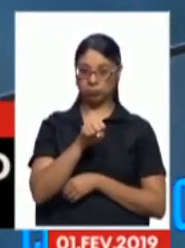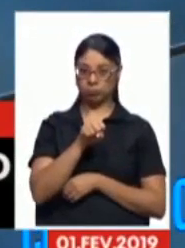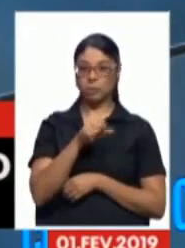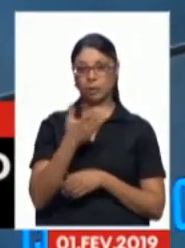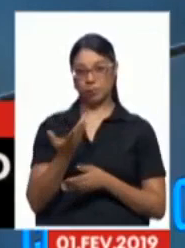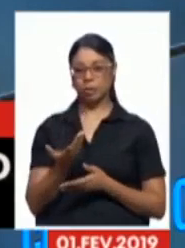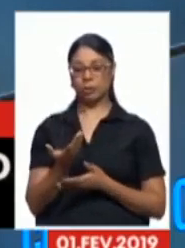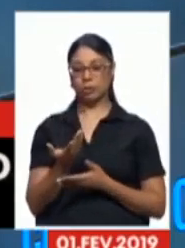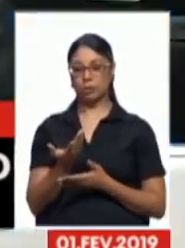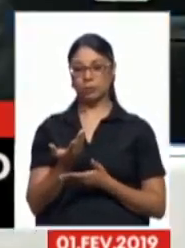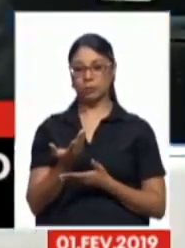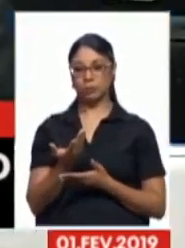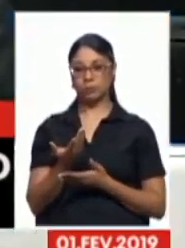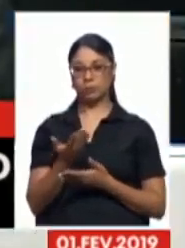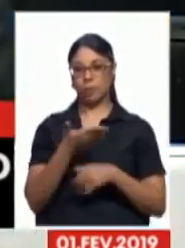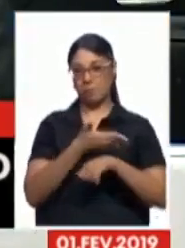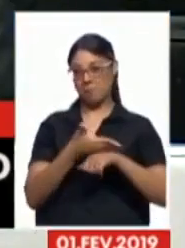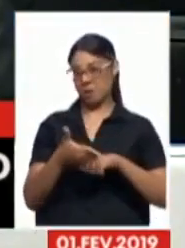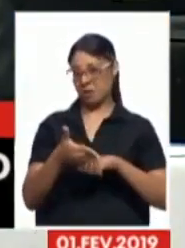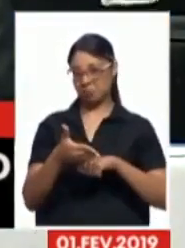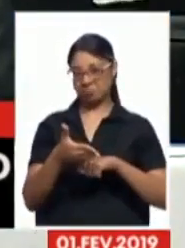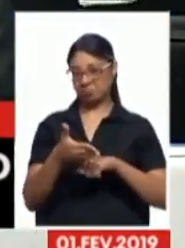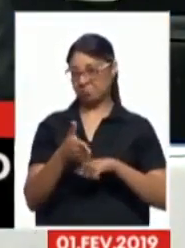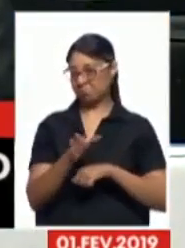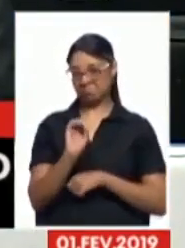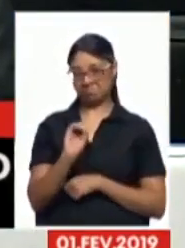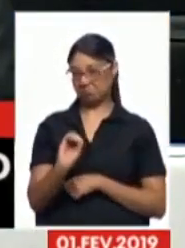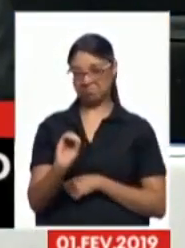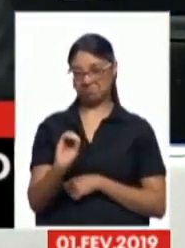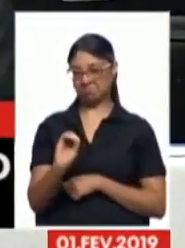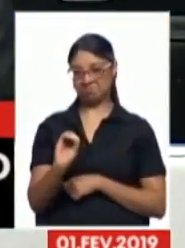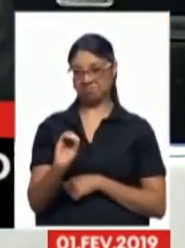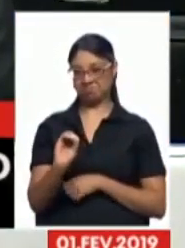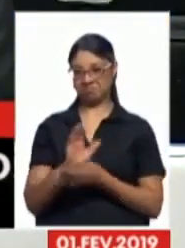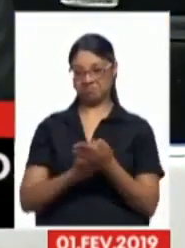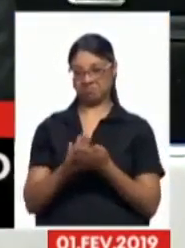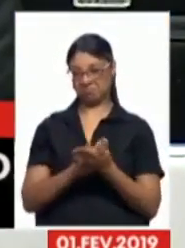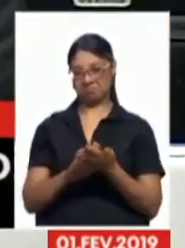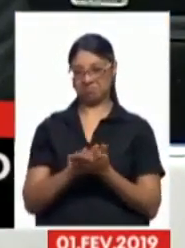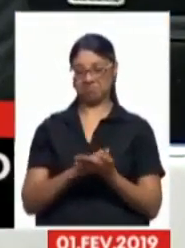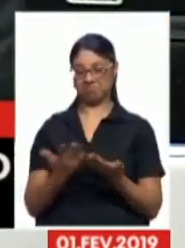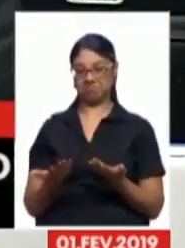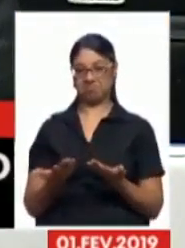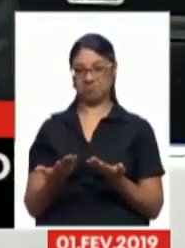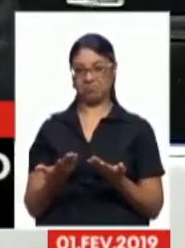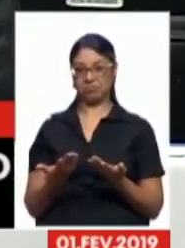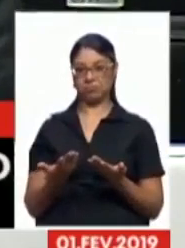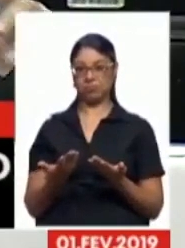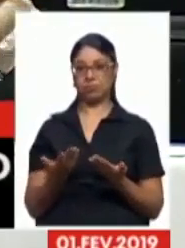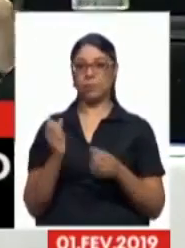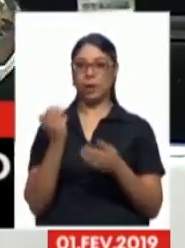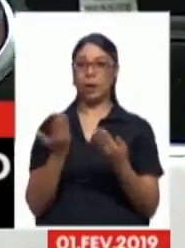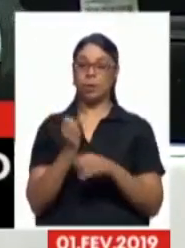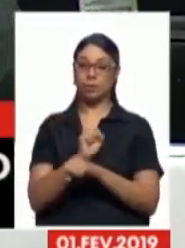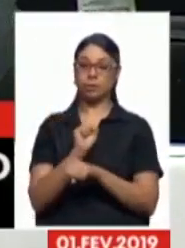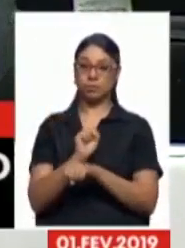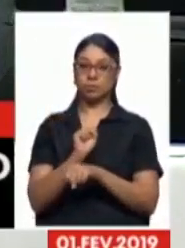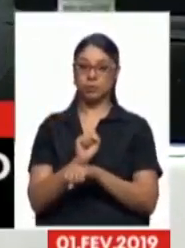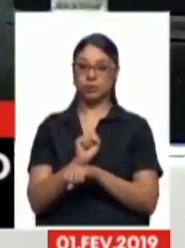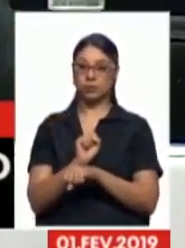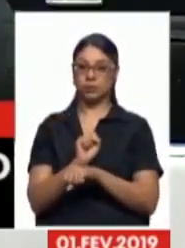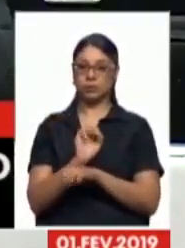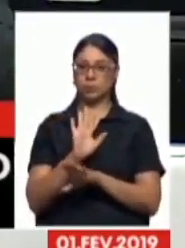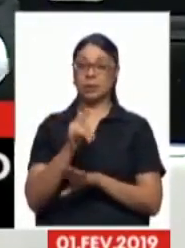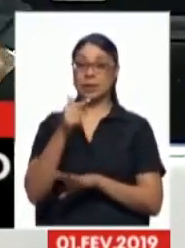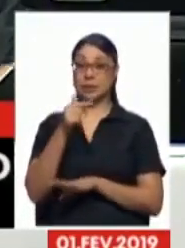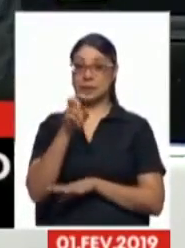portanto, em branco nenhum, não houve, e nós vamos aguardar a, presidente,